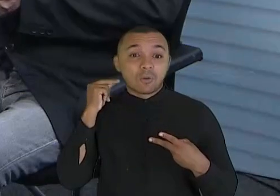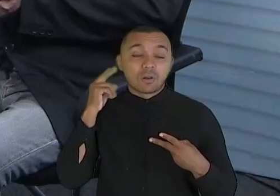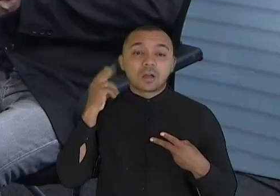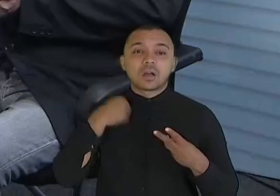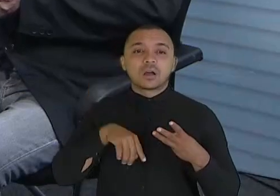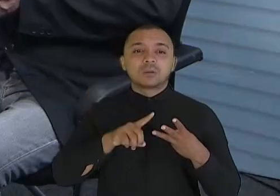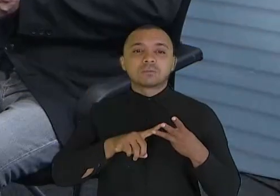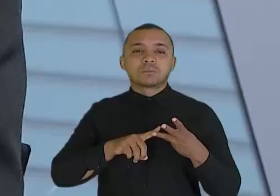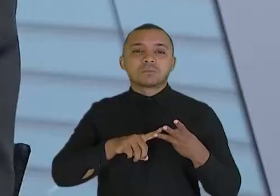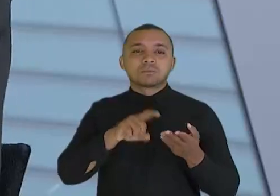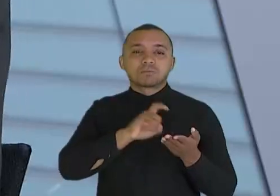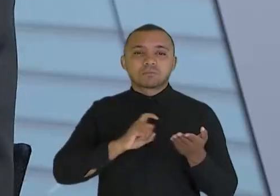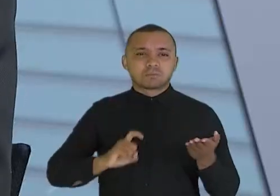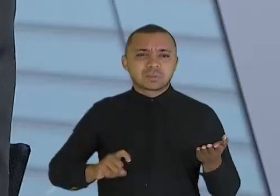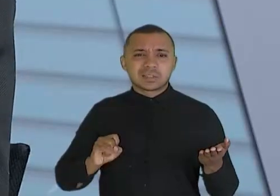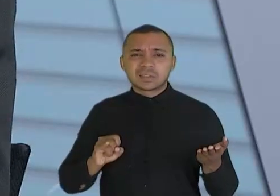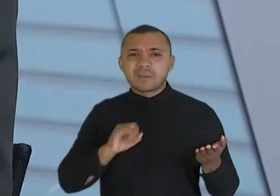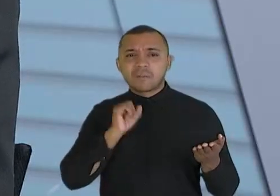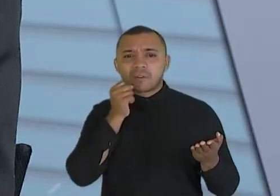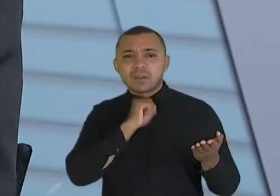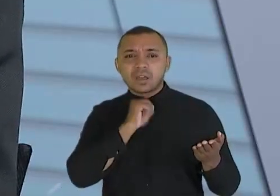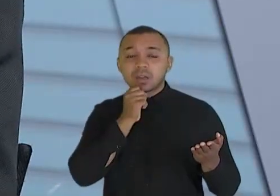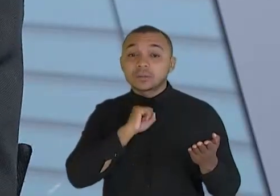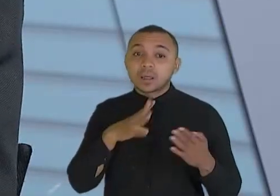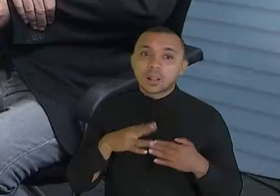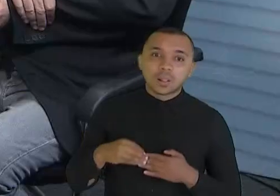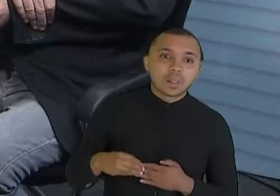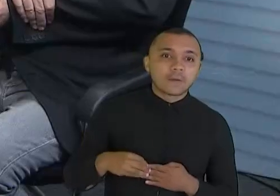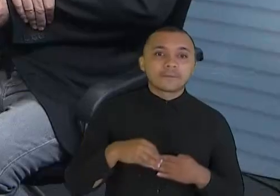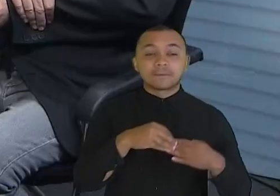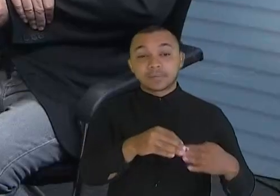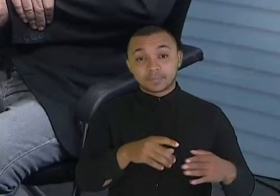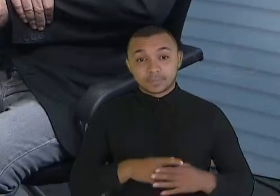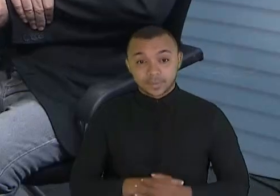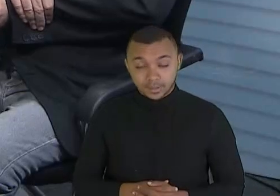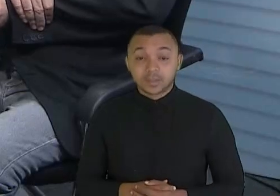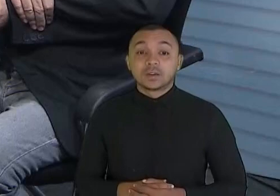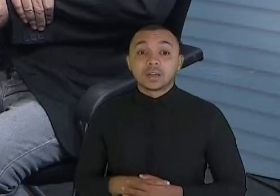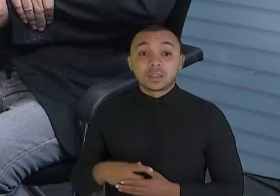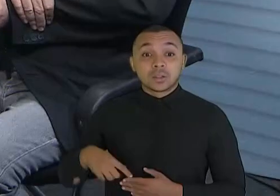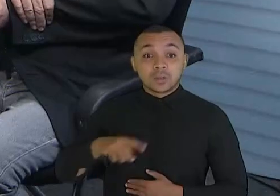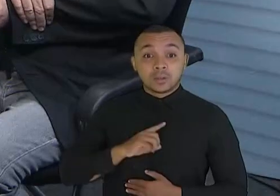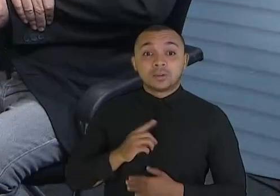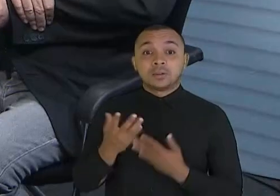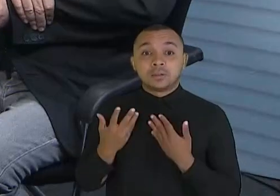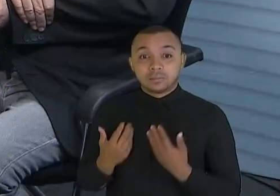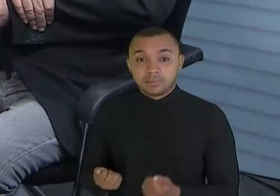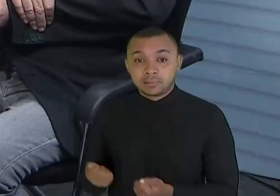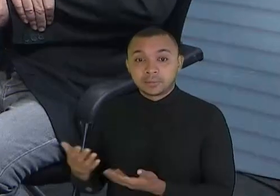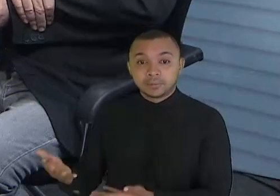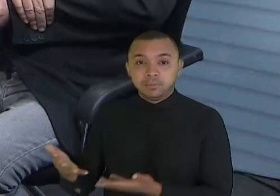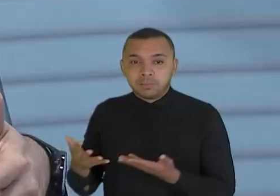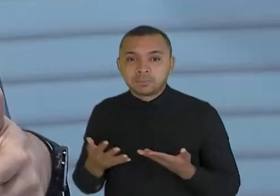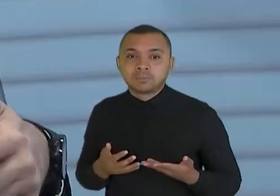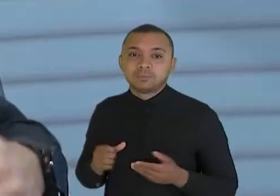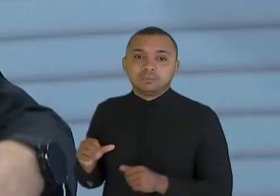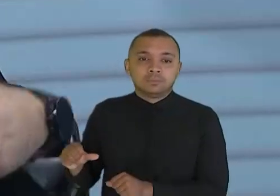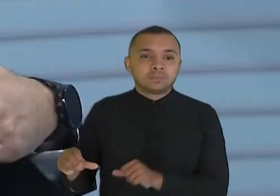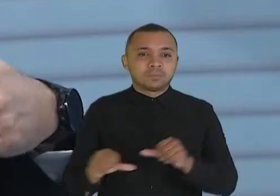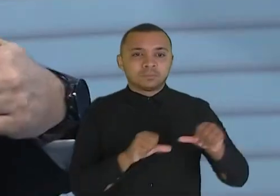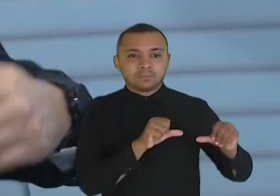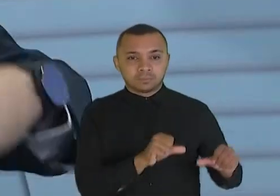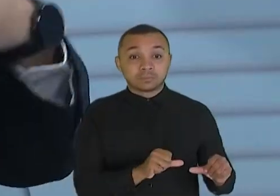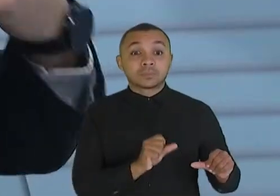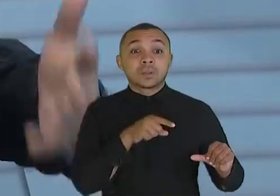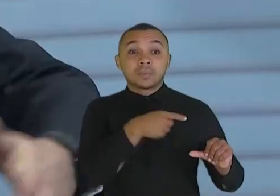estar encostado na tua casa, leva para lá. Exatamente. Exatamente. E ali a gente vai transformar, vai corrigir, vai consertar. E tendo conserto, depois a gente